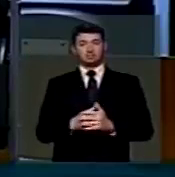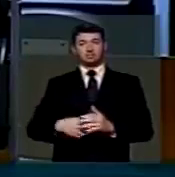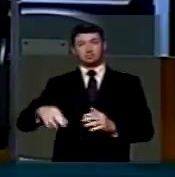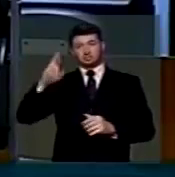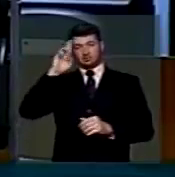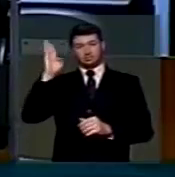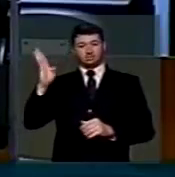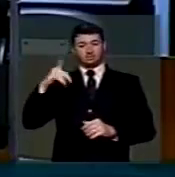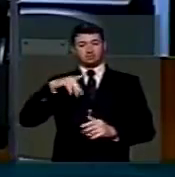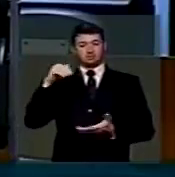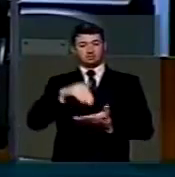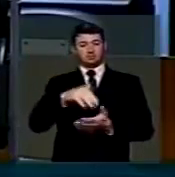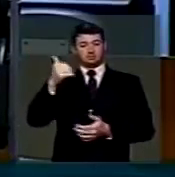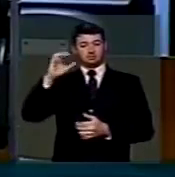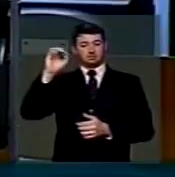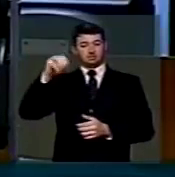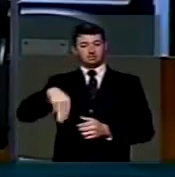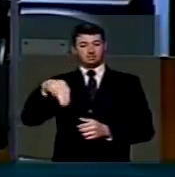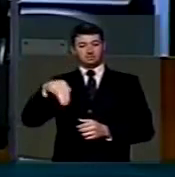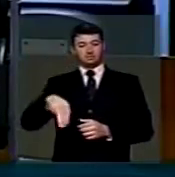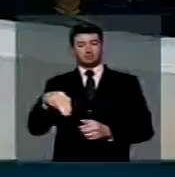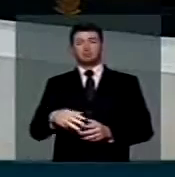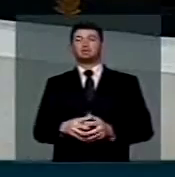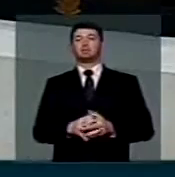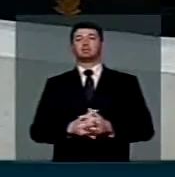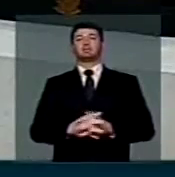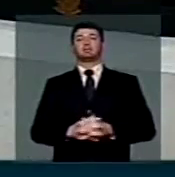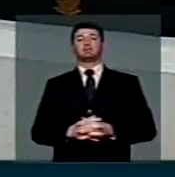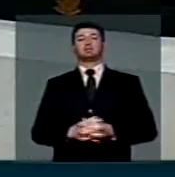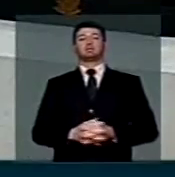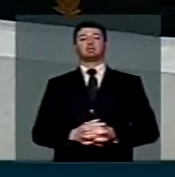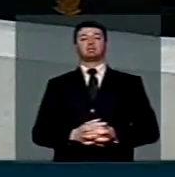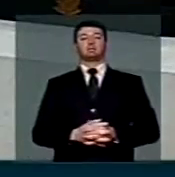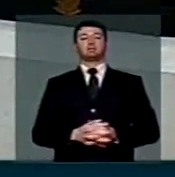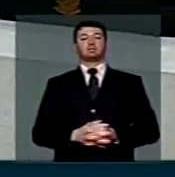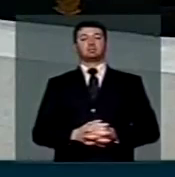Vossa Excelência disporá de até 10 minutos.